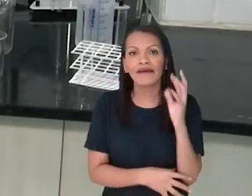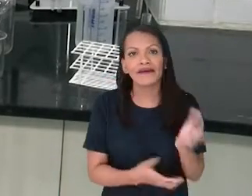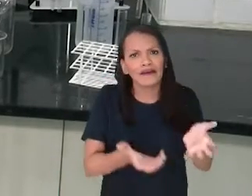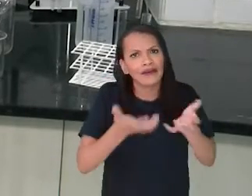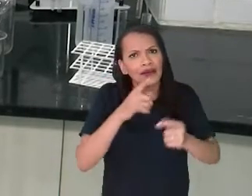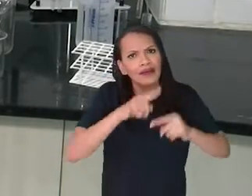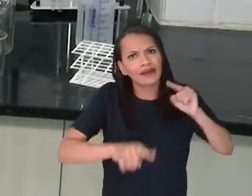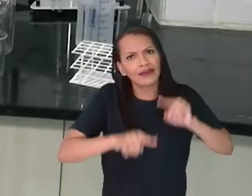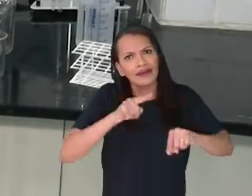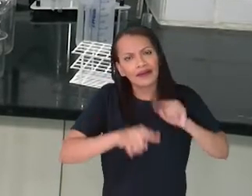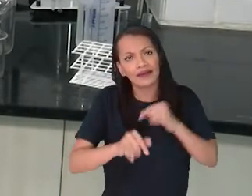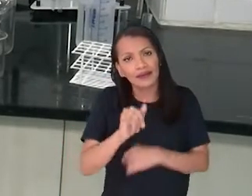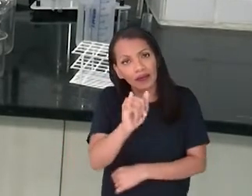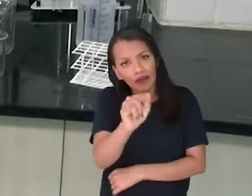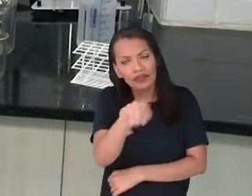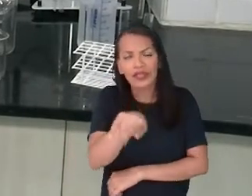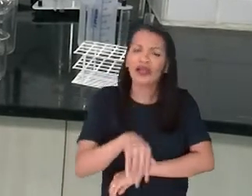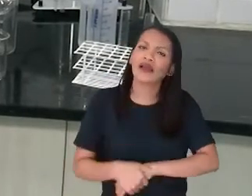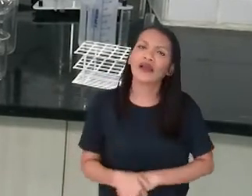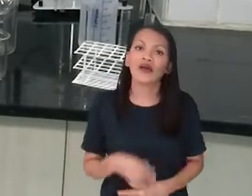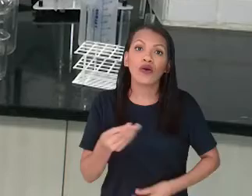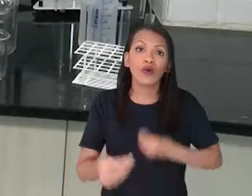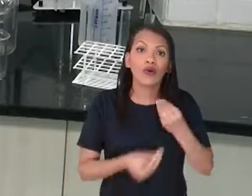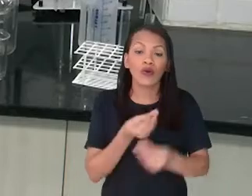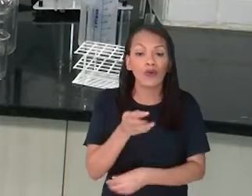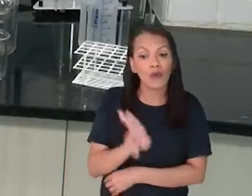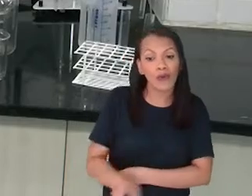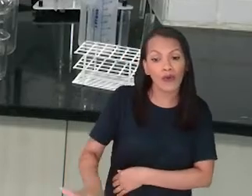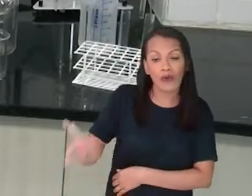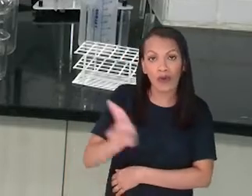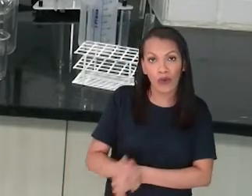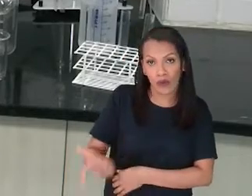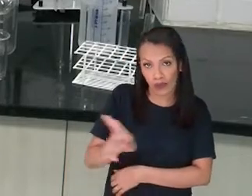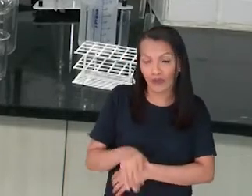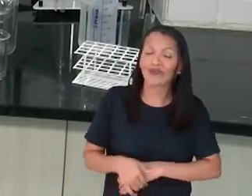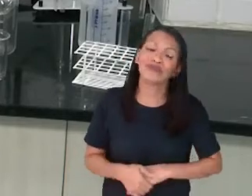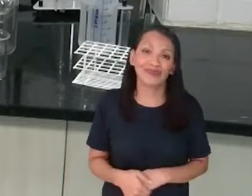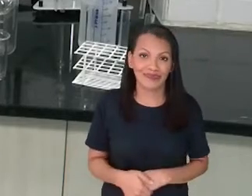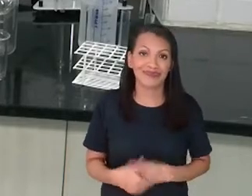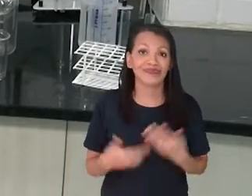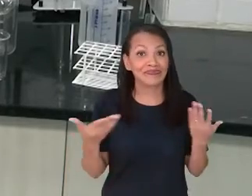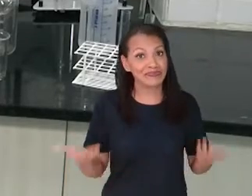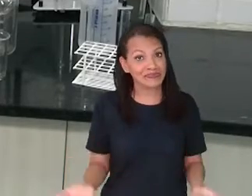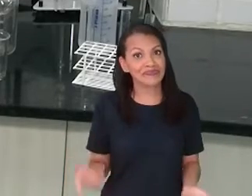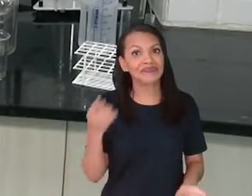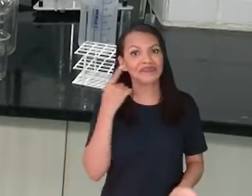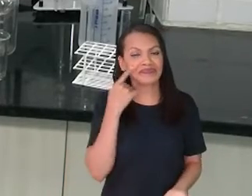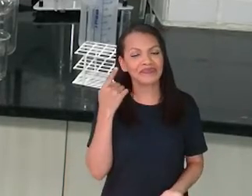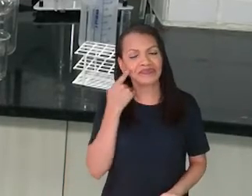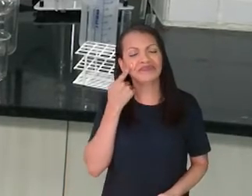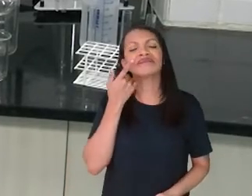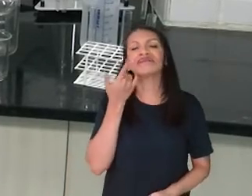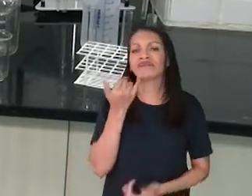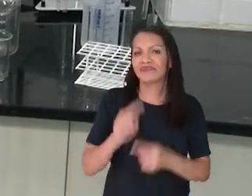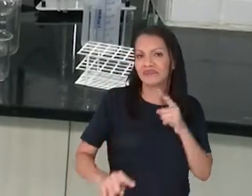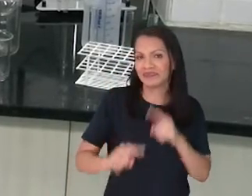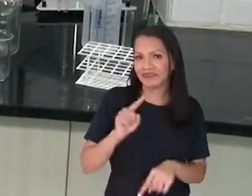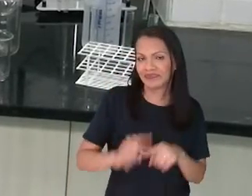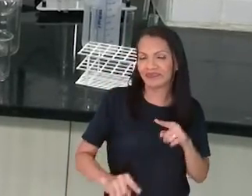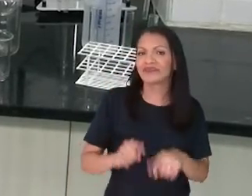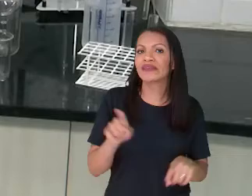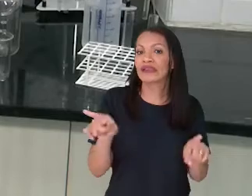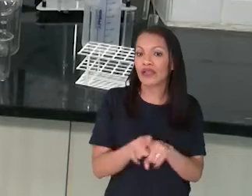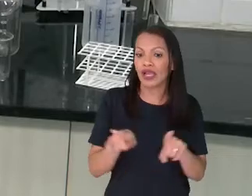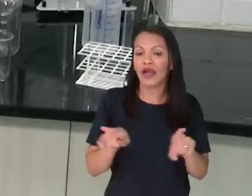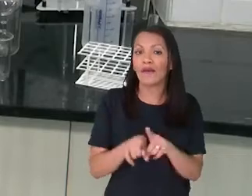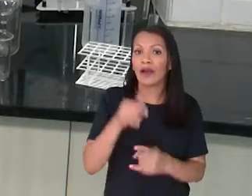instrumentos e dizer a vocês como é que a gente usa lá no laboratório, embora que esses materiais também são usados em grandes